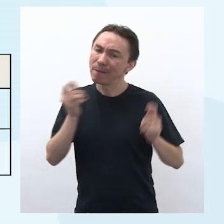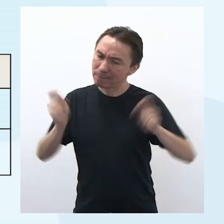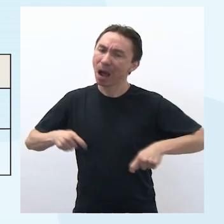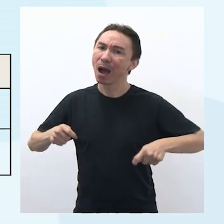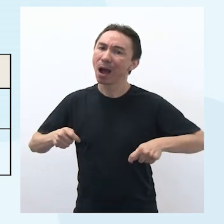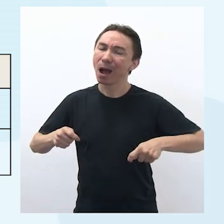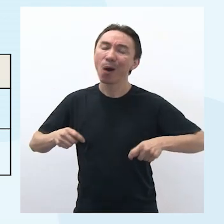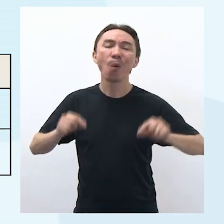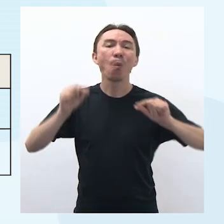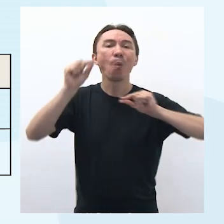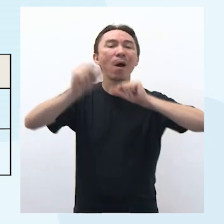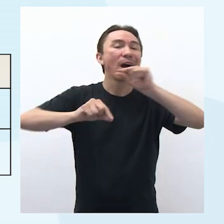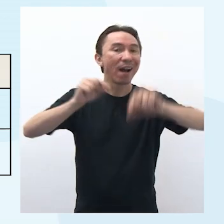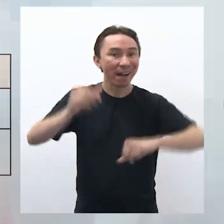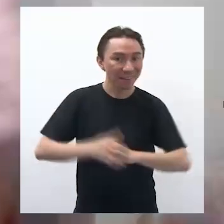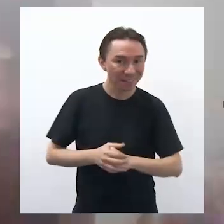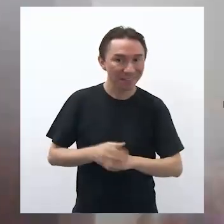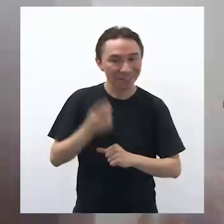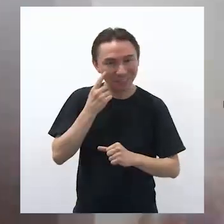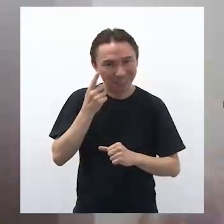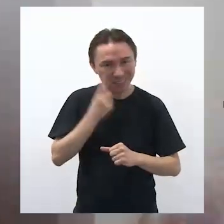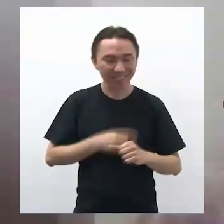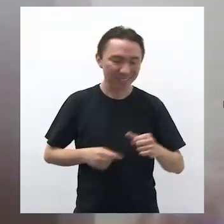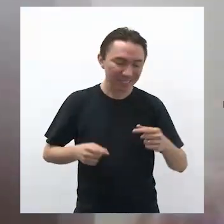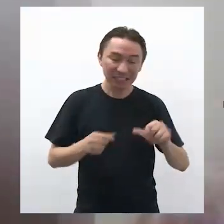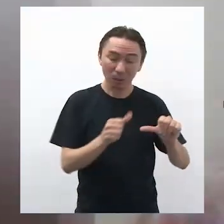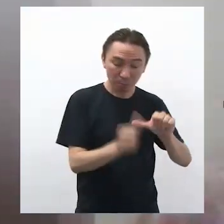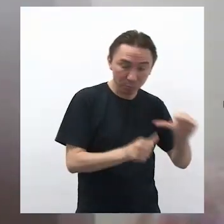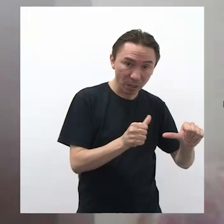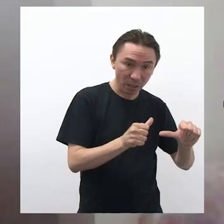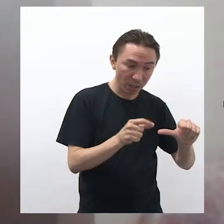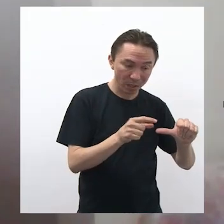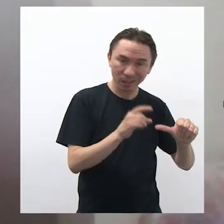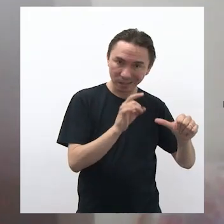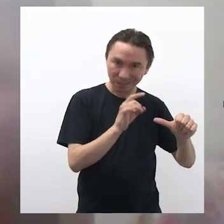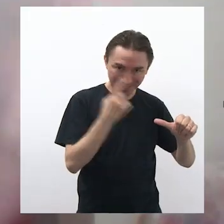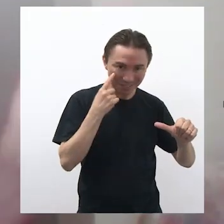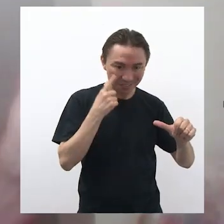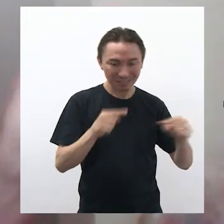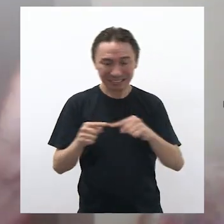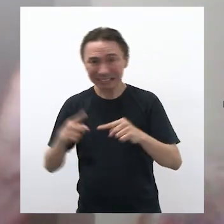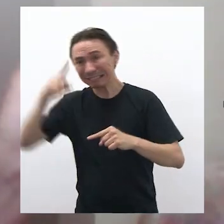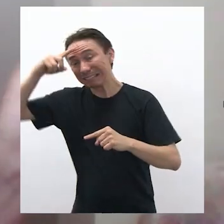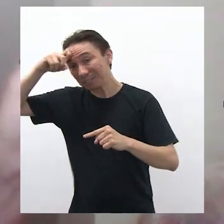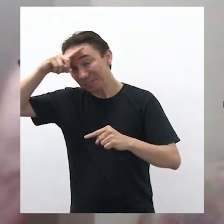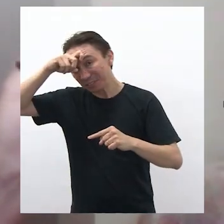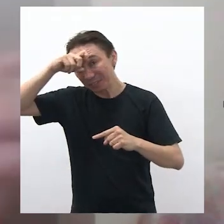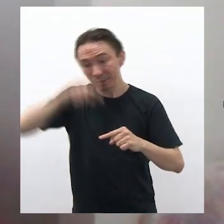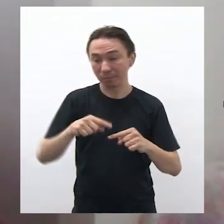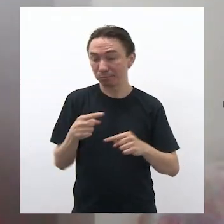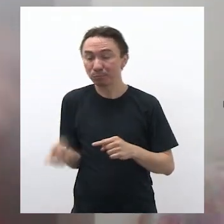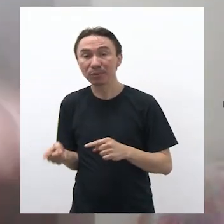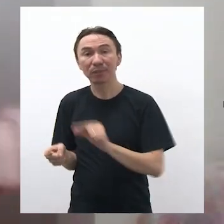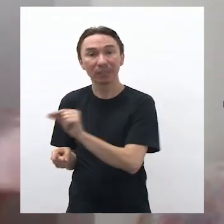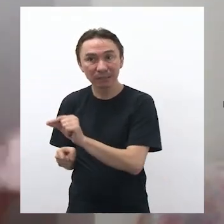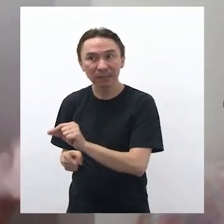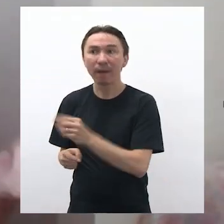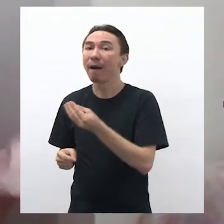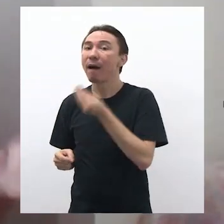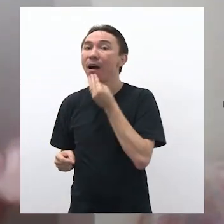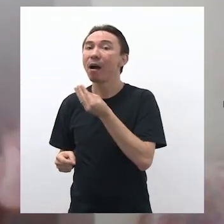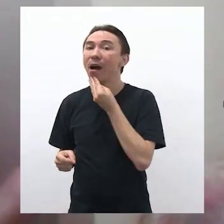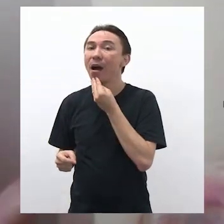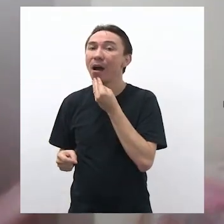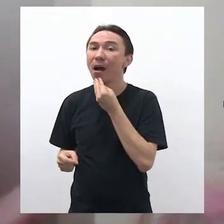pelo menos 2 transformações, em cada uma dessas transformações, um desafio que ela traz, e uma